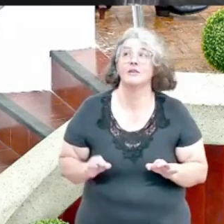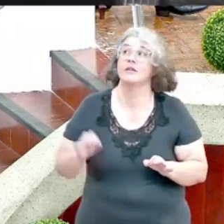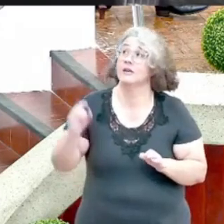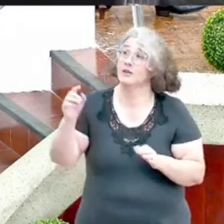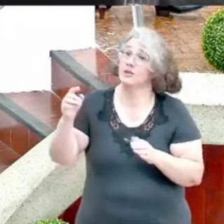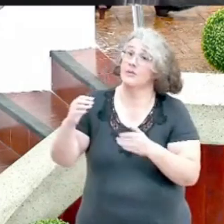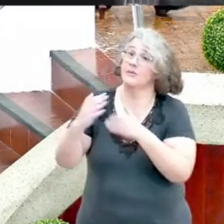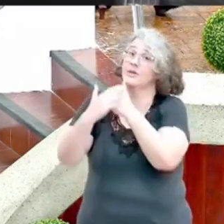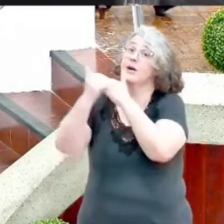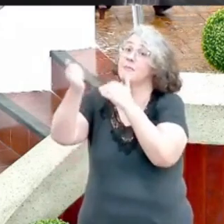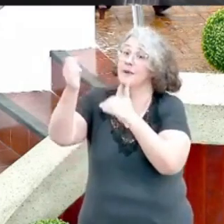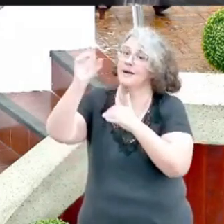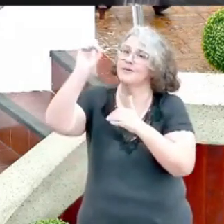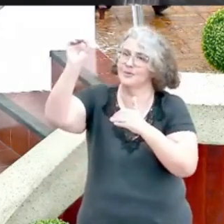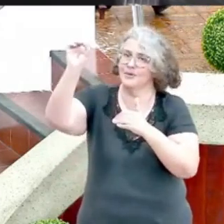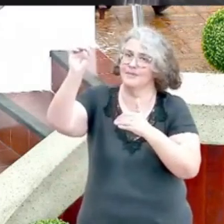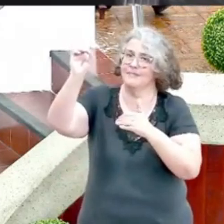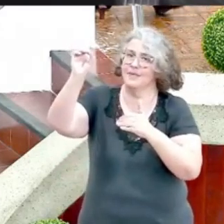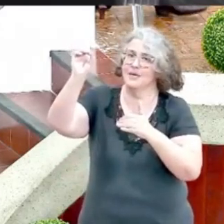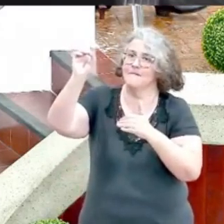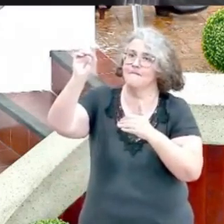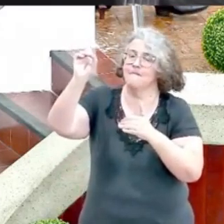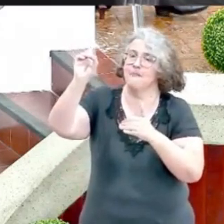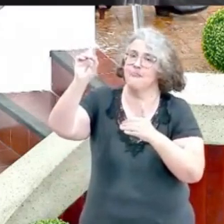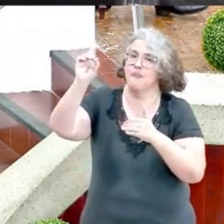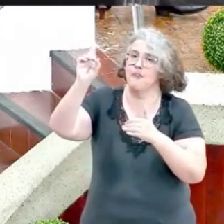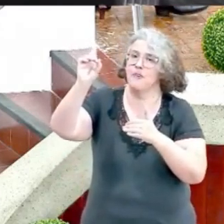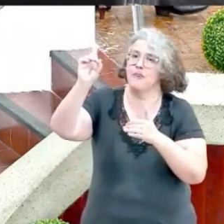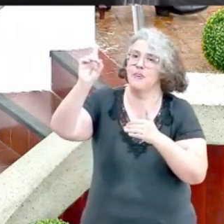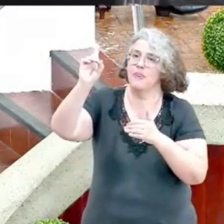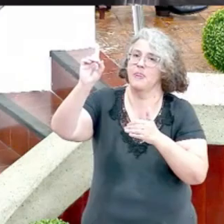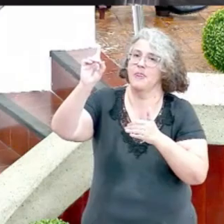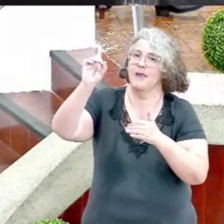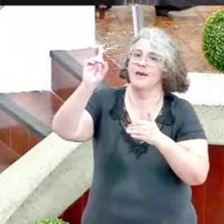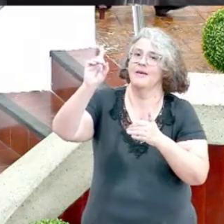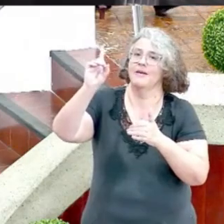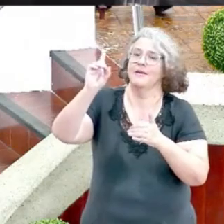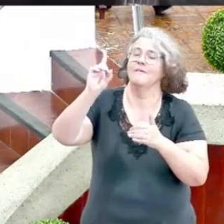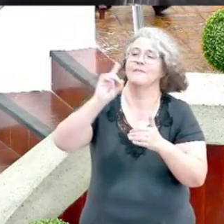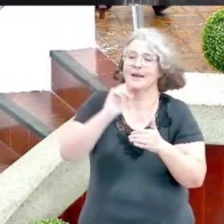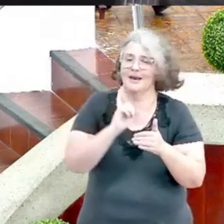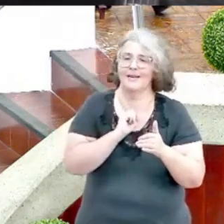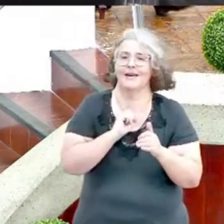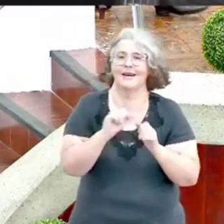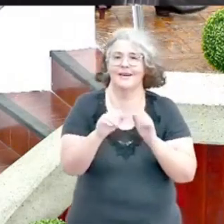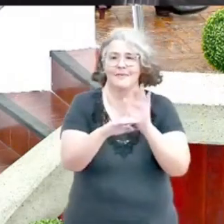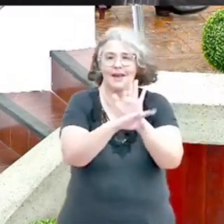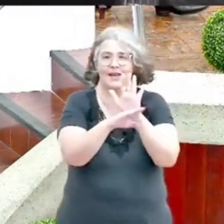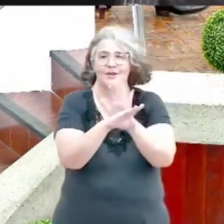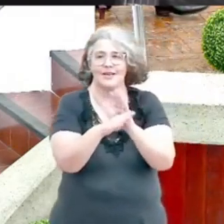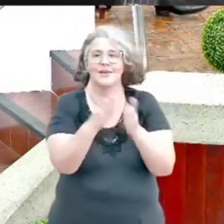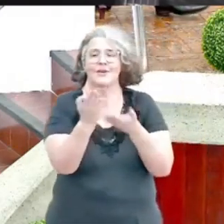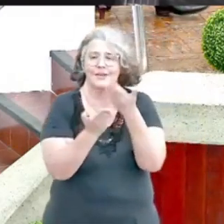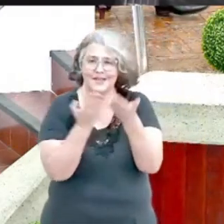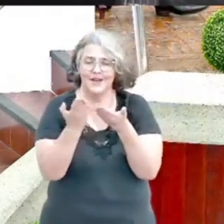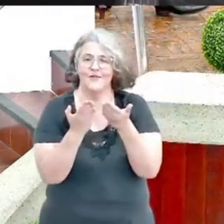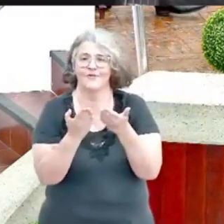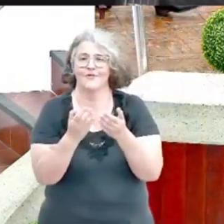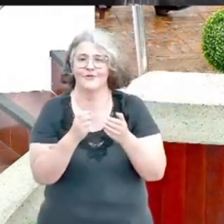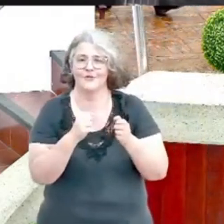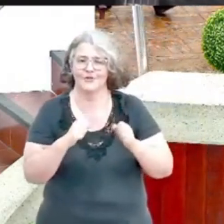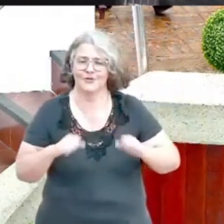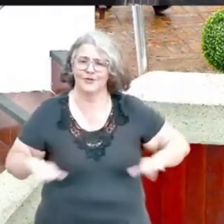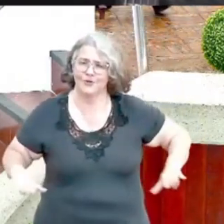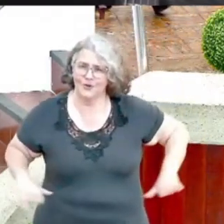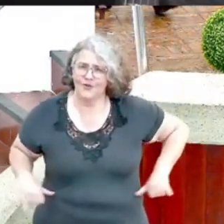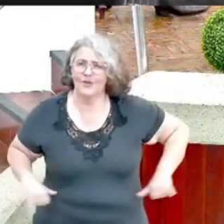para ser o assistente do servo sofredor de Isaías. Lembra-se do servo sofredor